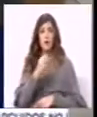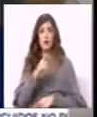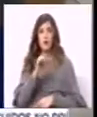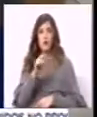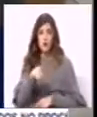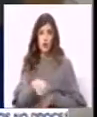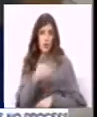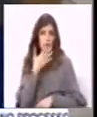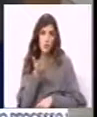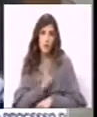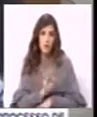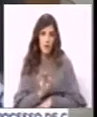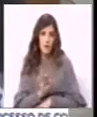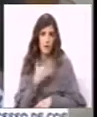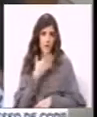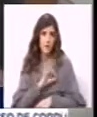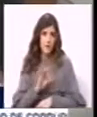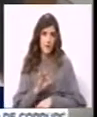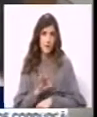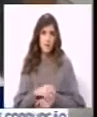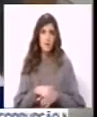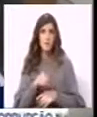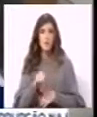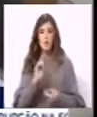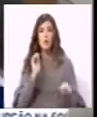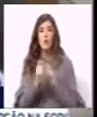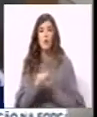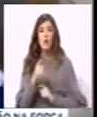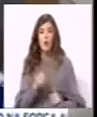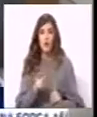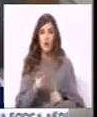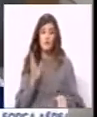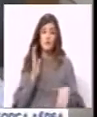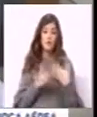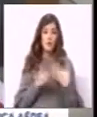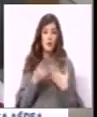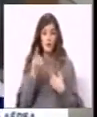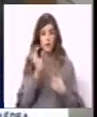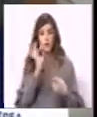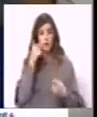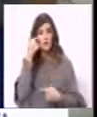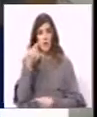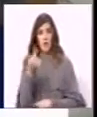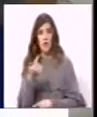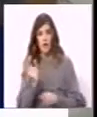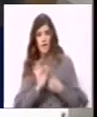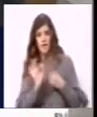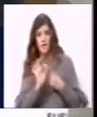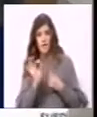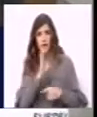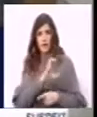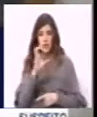não é boa, é excepcional. Assim, o que é que isto pode mudar? Muda porque, de repente, há uma especialização das